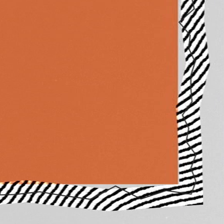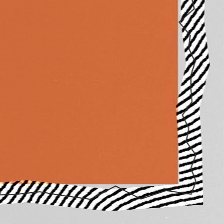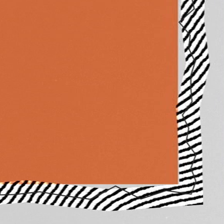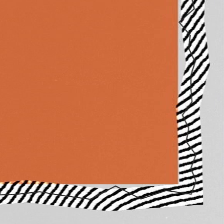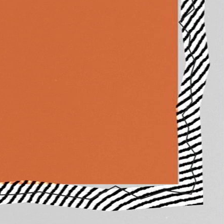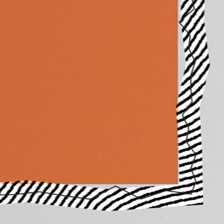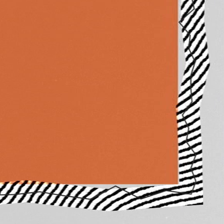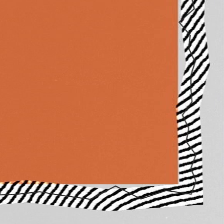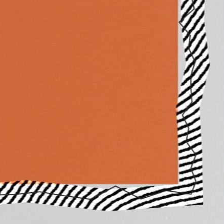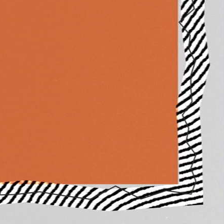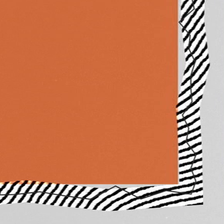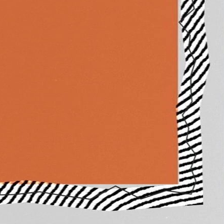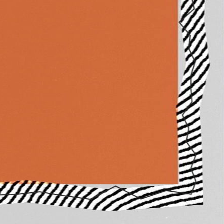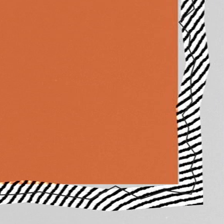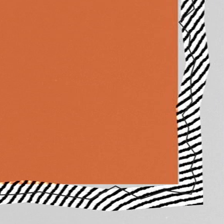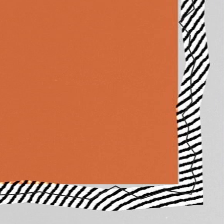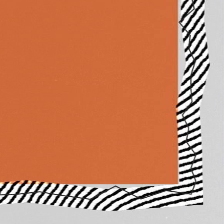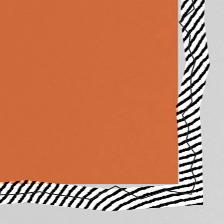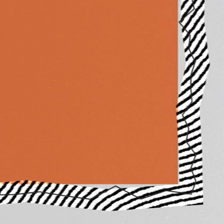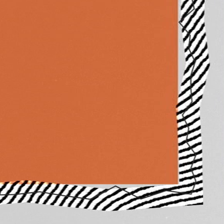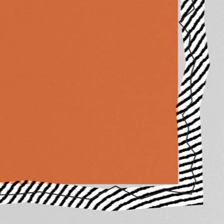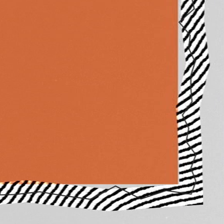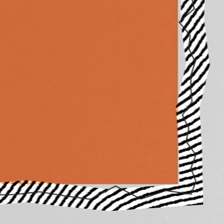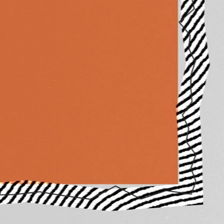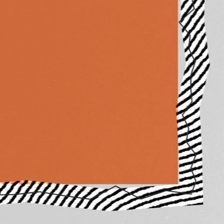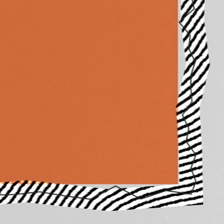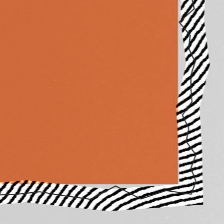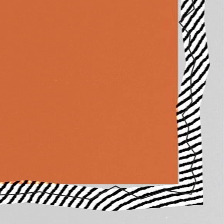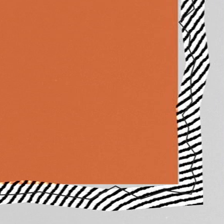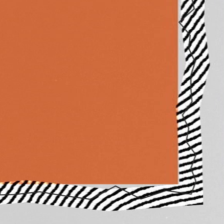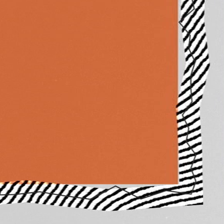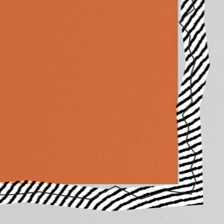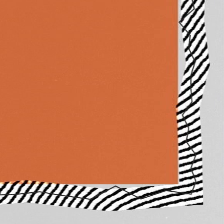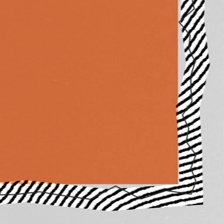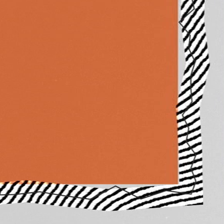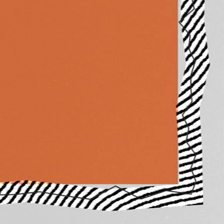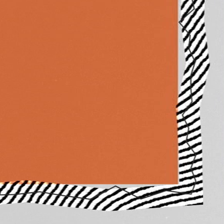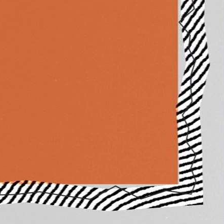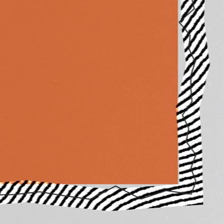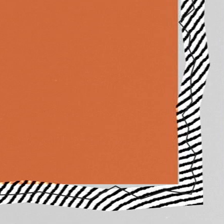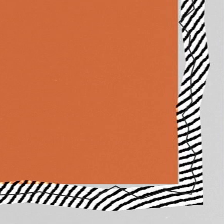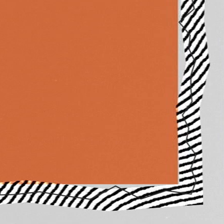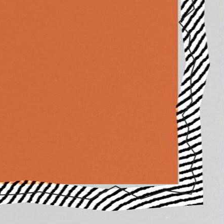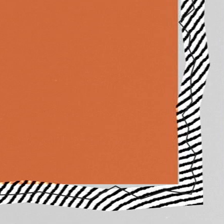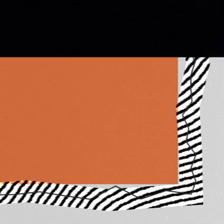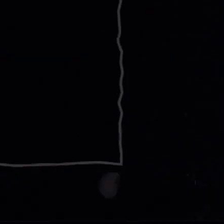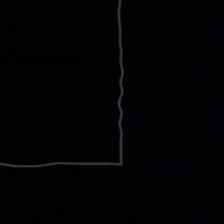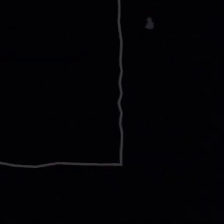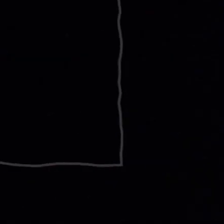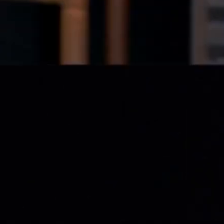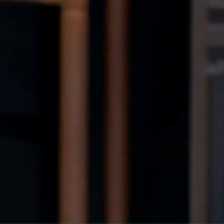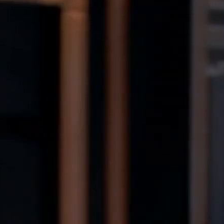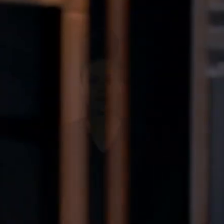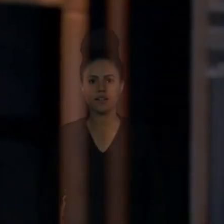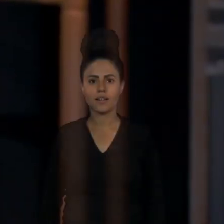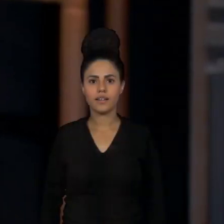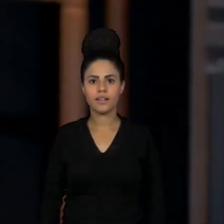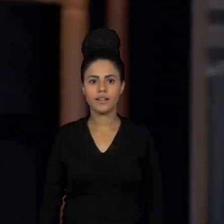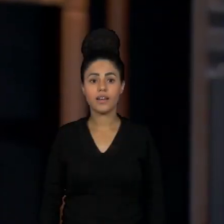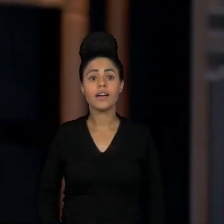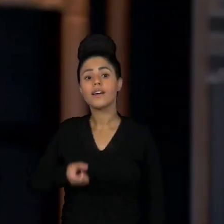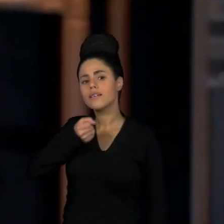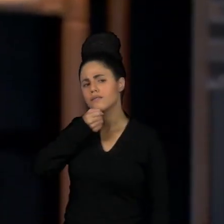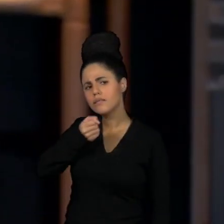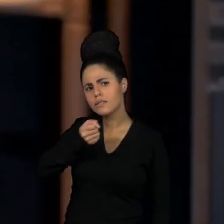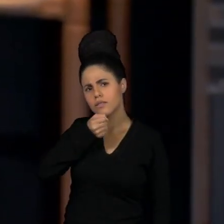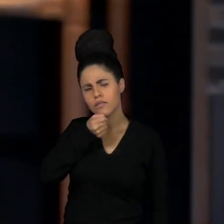She looks so pretty. Oh my God! Nessas entrevistas,